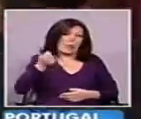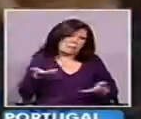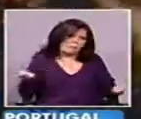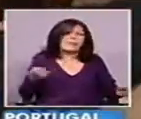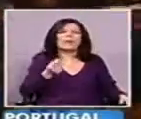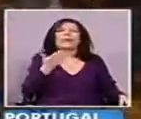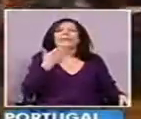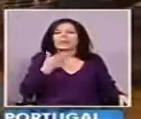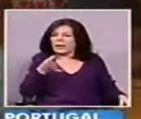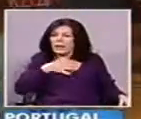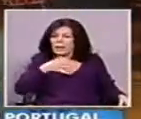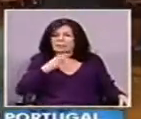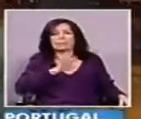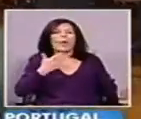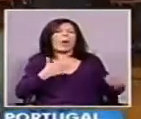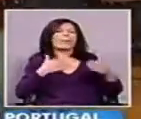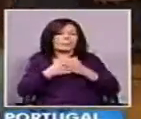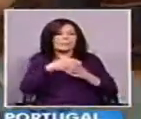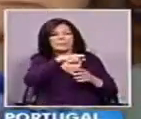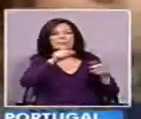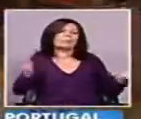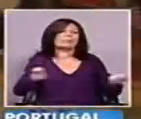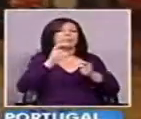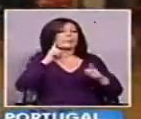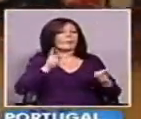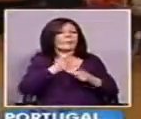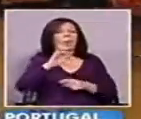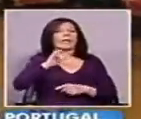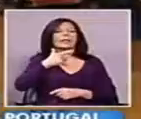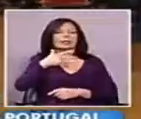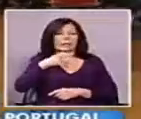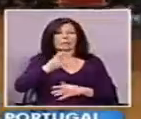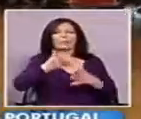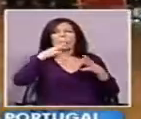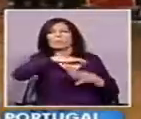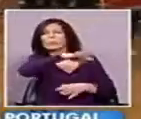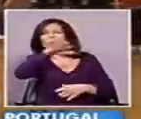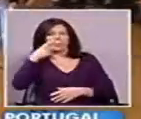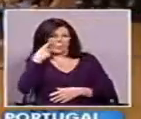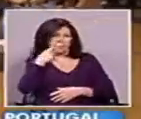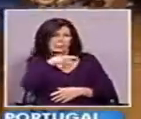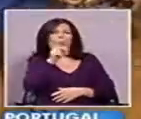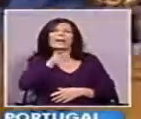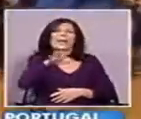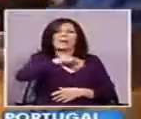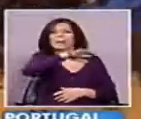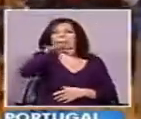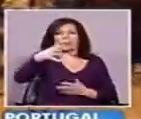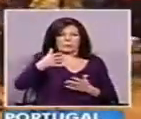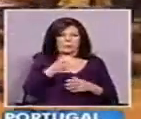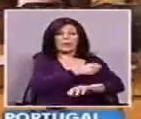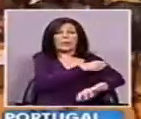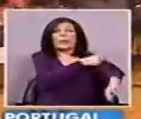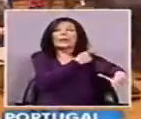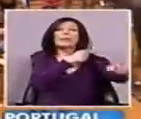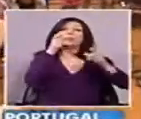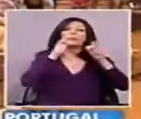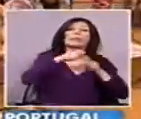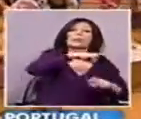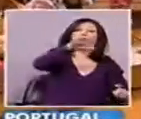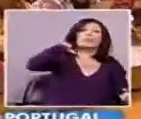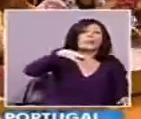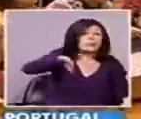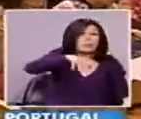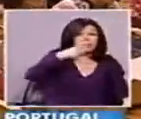primeiras explicações. Vamos então aproximar-nos um pouco da orquestra para termos de facto a noção daquilo que se vai passando por aqui e nestas pessoas todas